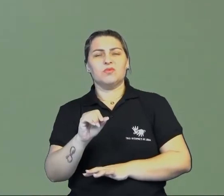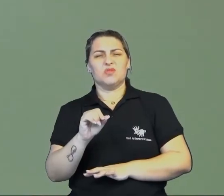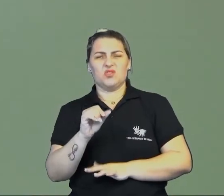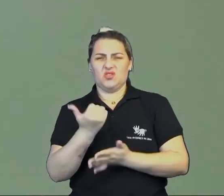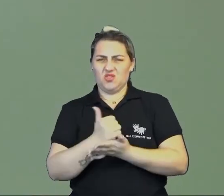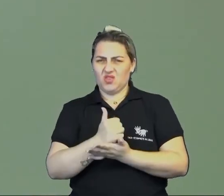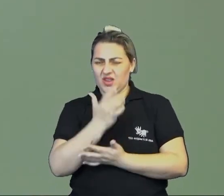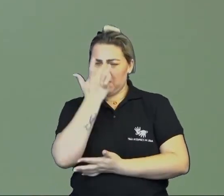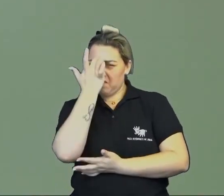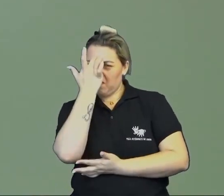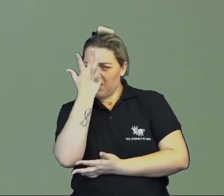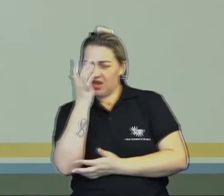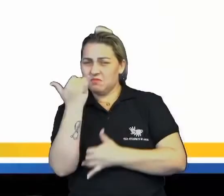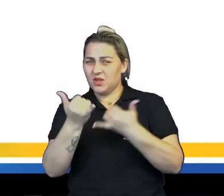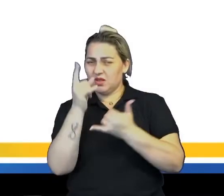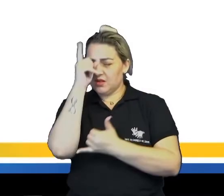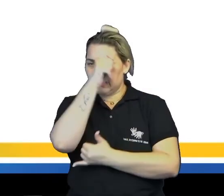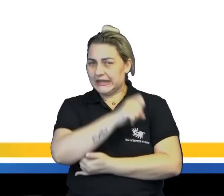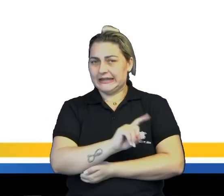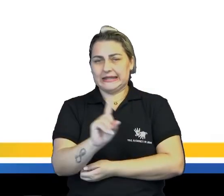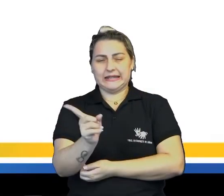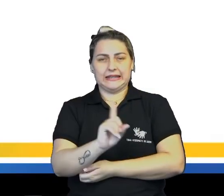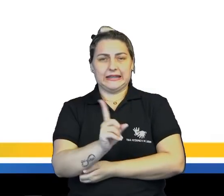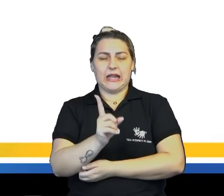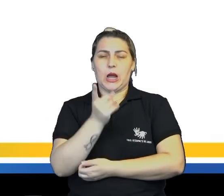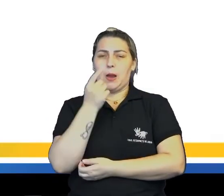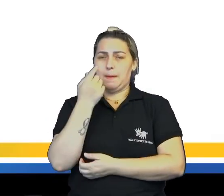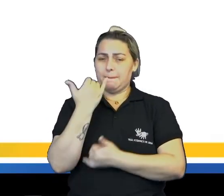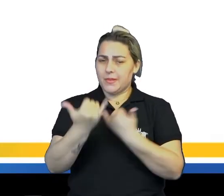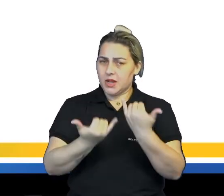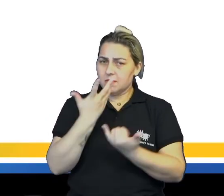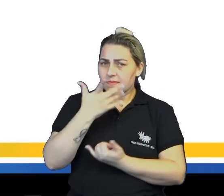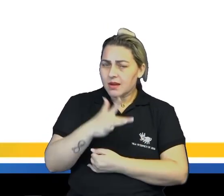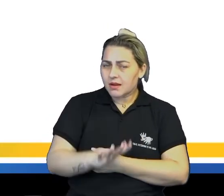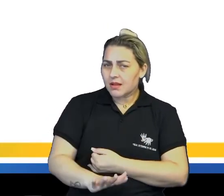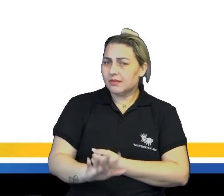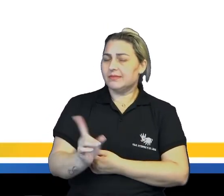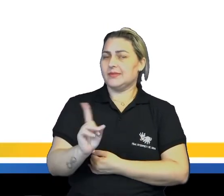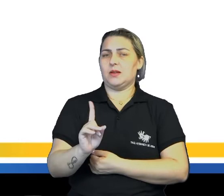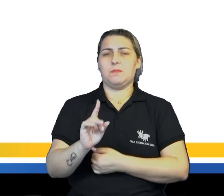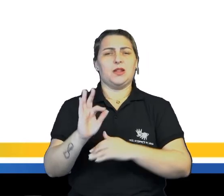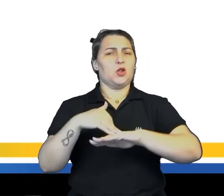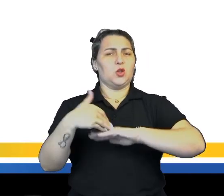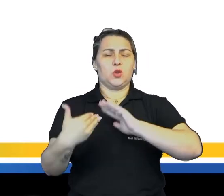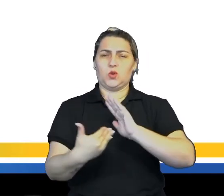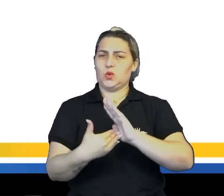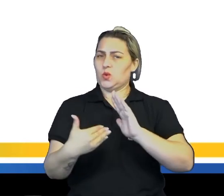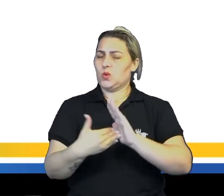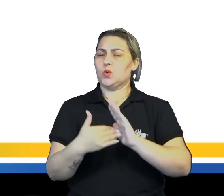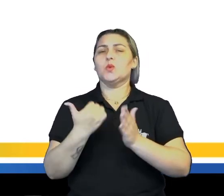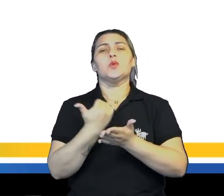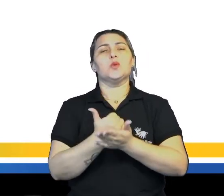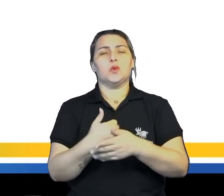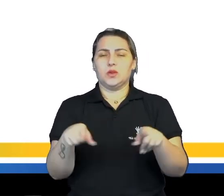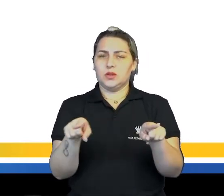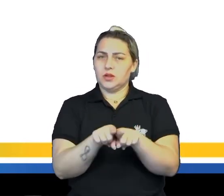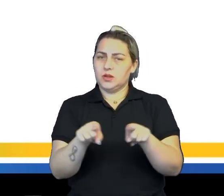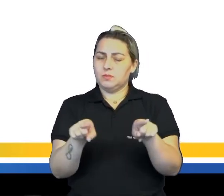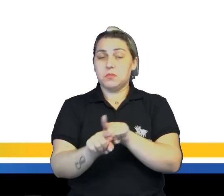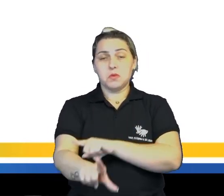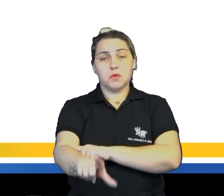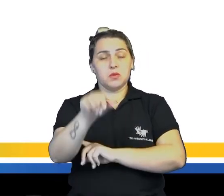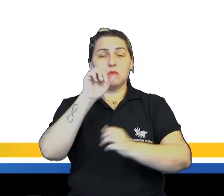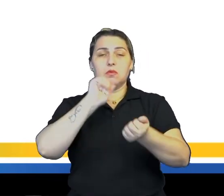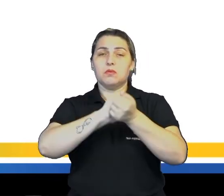difícil? Nada a ver. A última ali era brincadeira para criança? Não. Brincadeira para todo mundo e assim como o jogo é uma alternativa que a gente